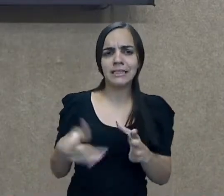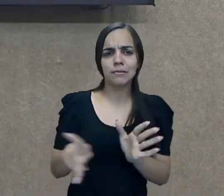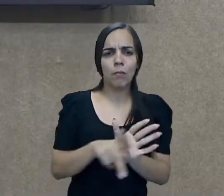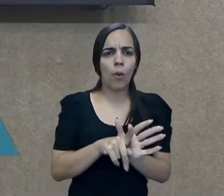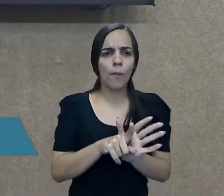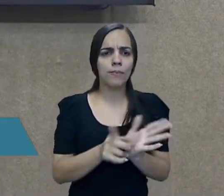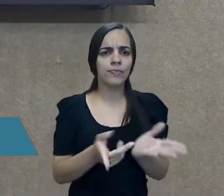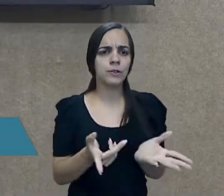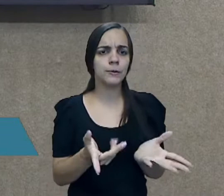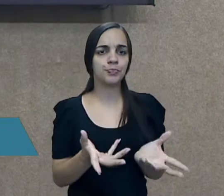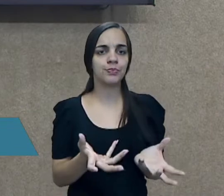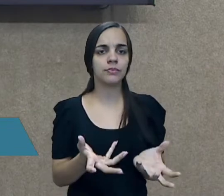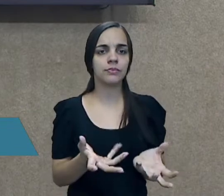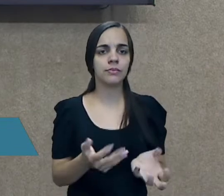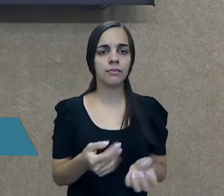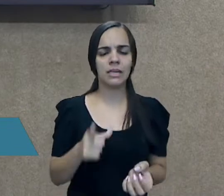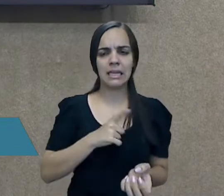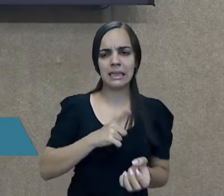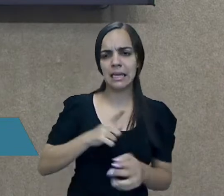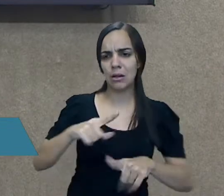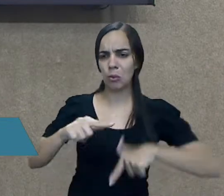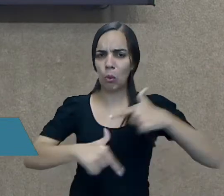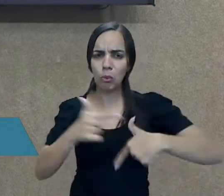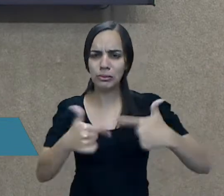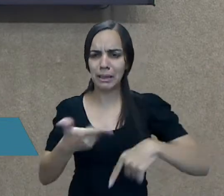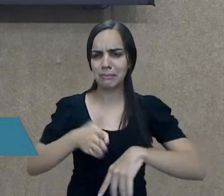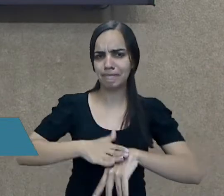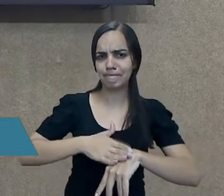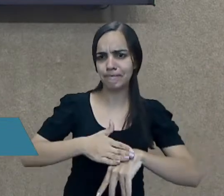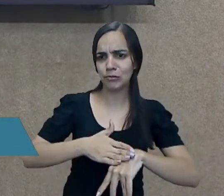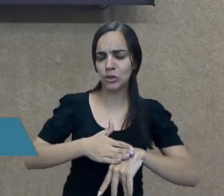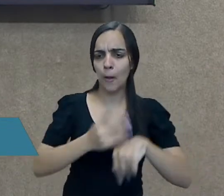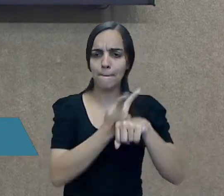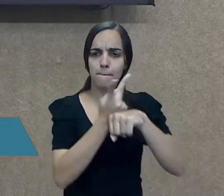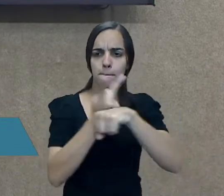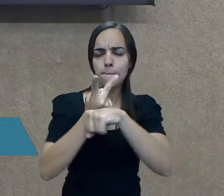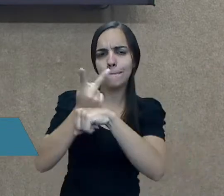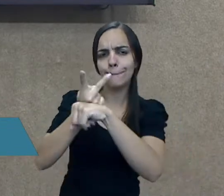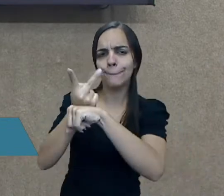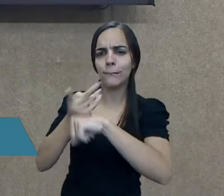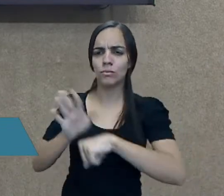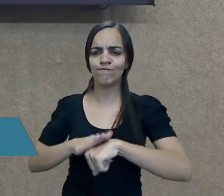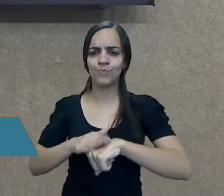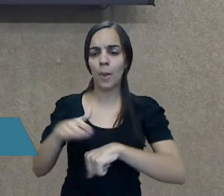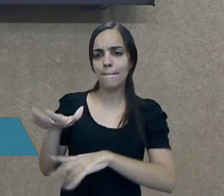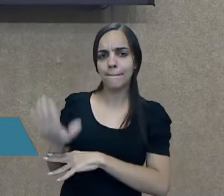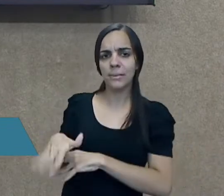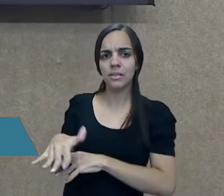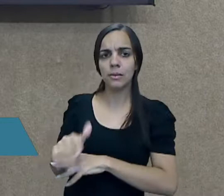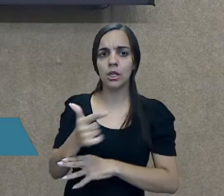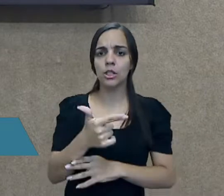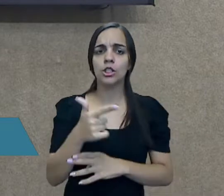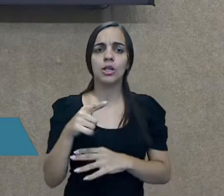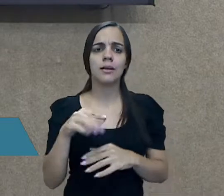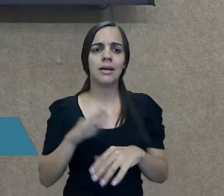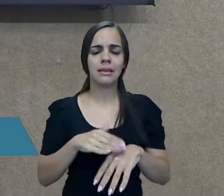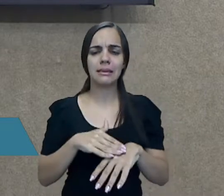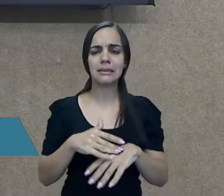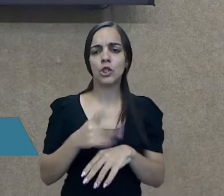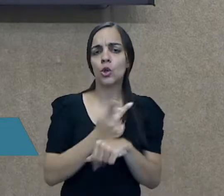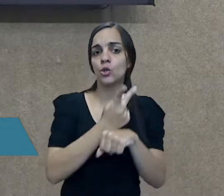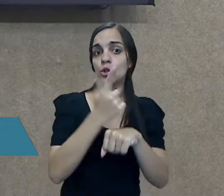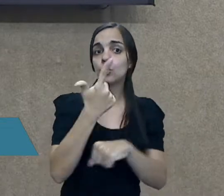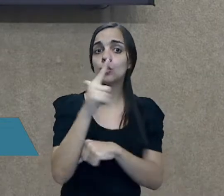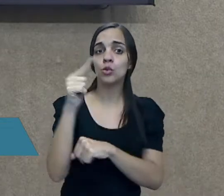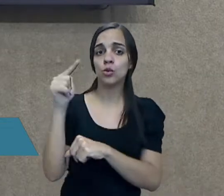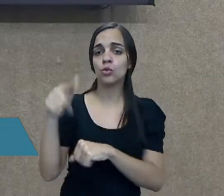mais no campo de mão de obra de povoamento, mas sim de mão de obra barata